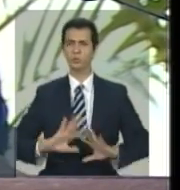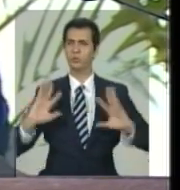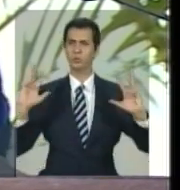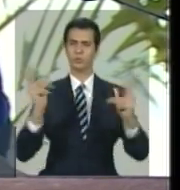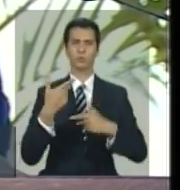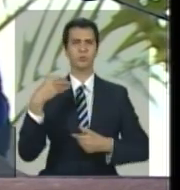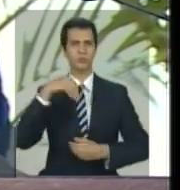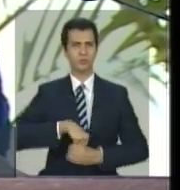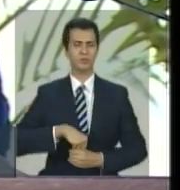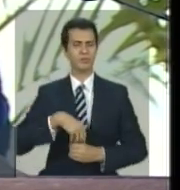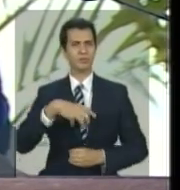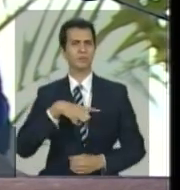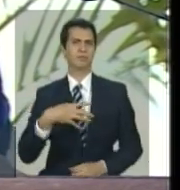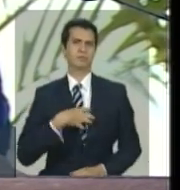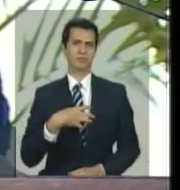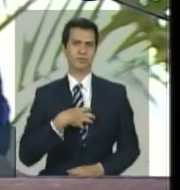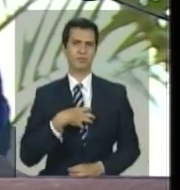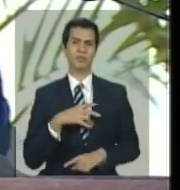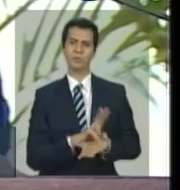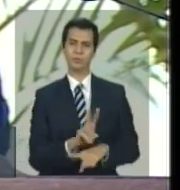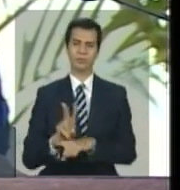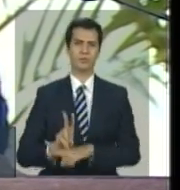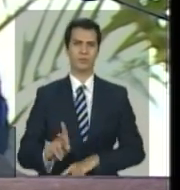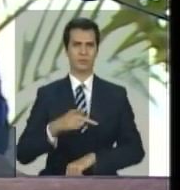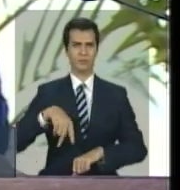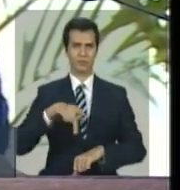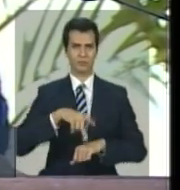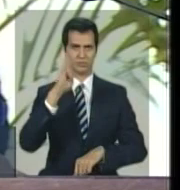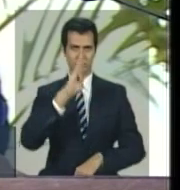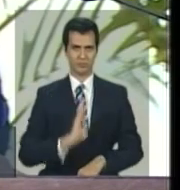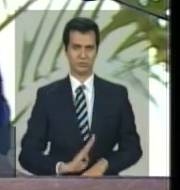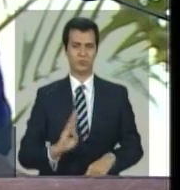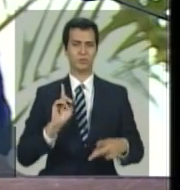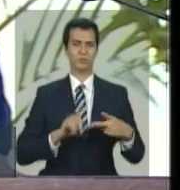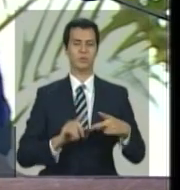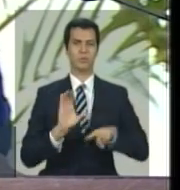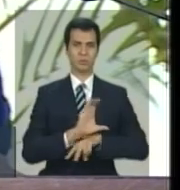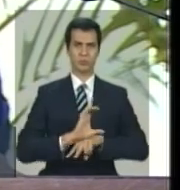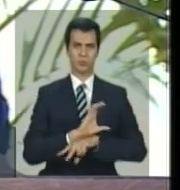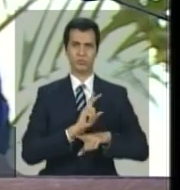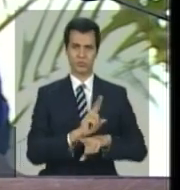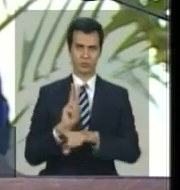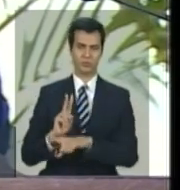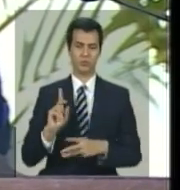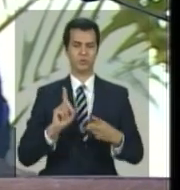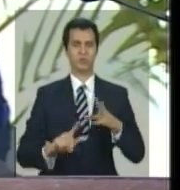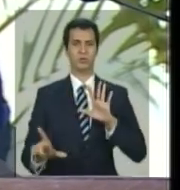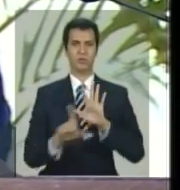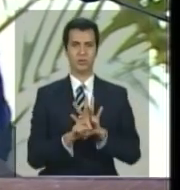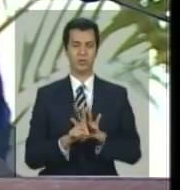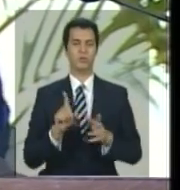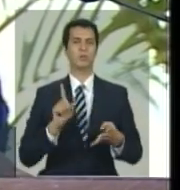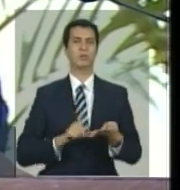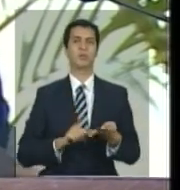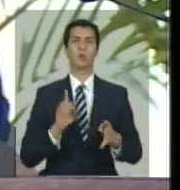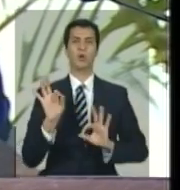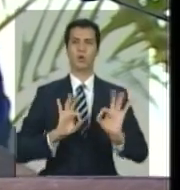integrantes garante a defesa da pátria, os poderes constitucionais, a lei e a